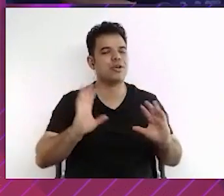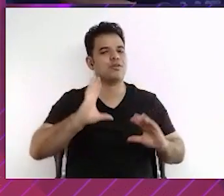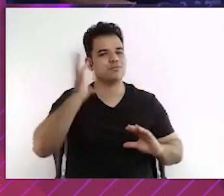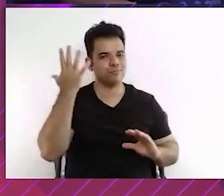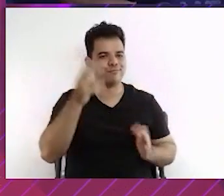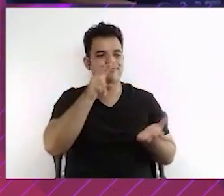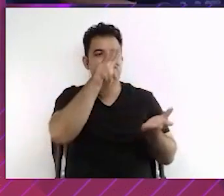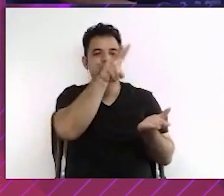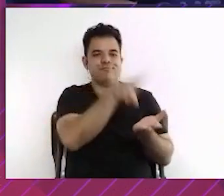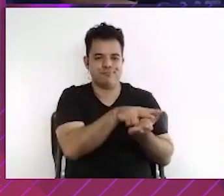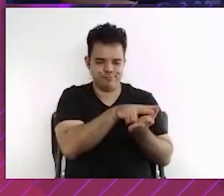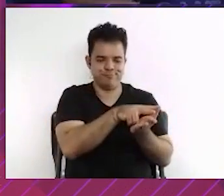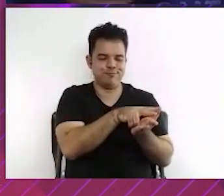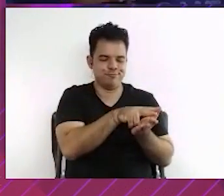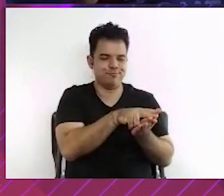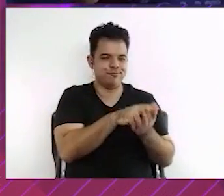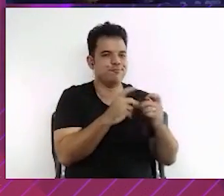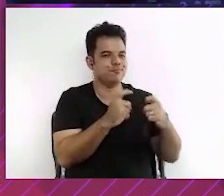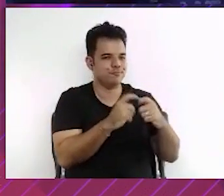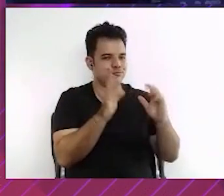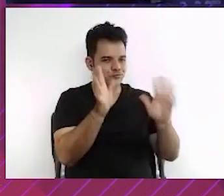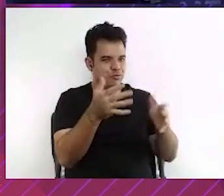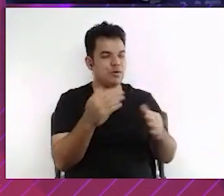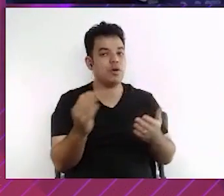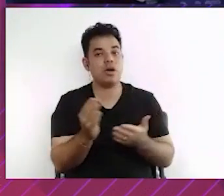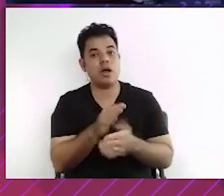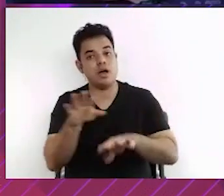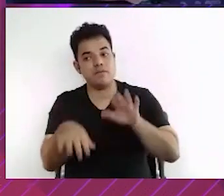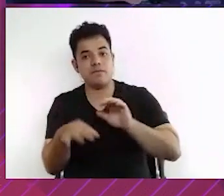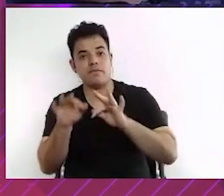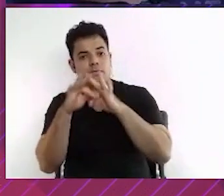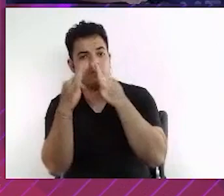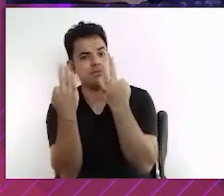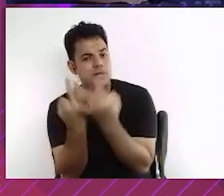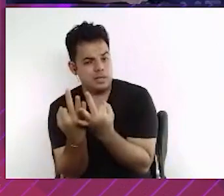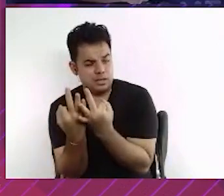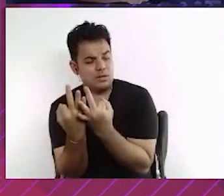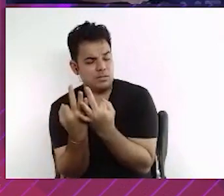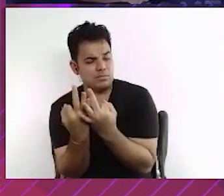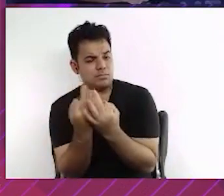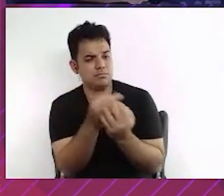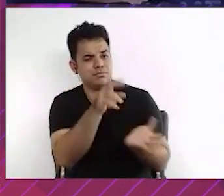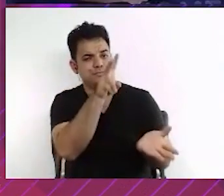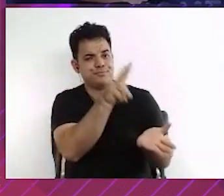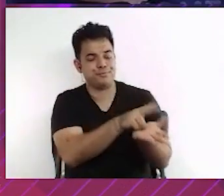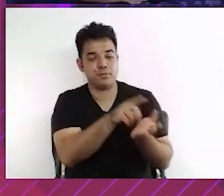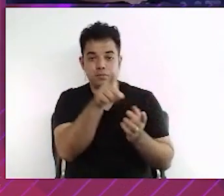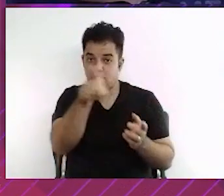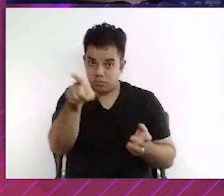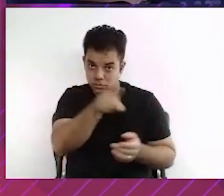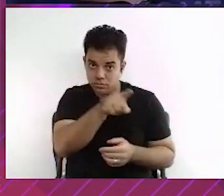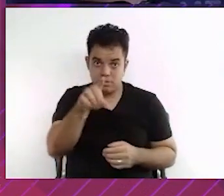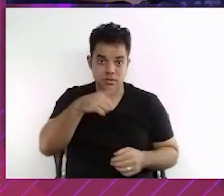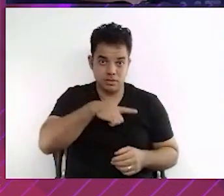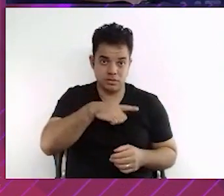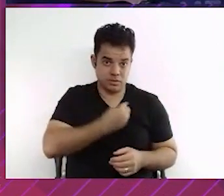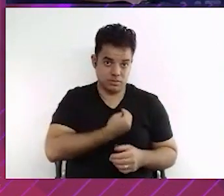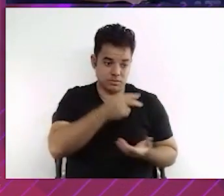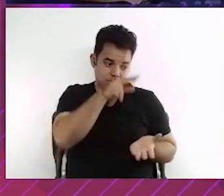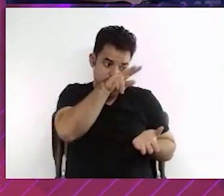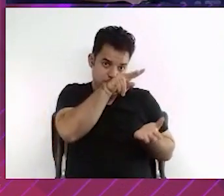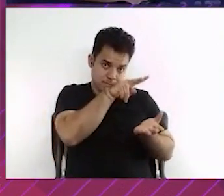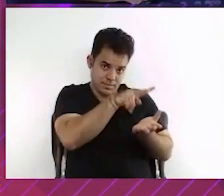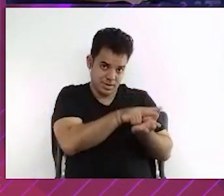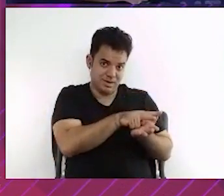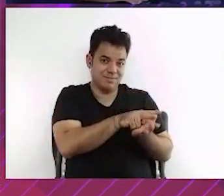hospital, né? Ou teve algum parente que ficou internado. E quando a gente está internado no hospital, é tipo